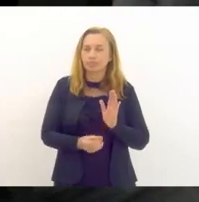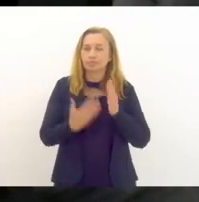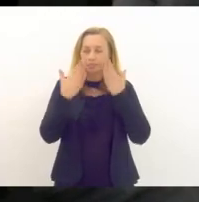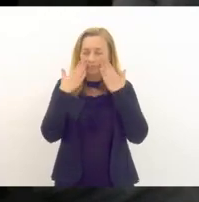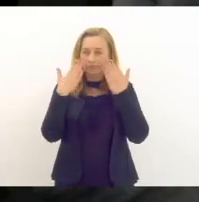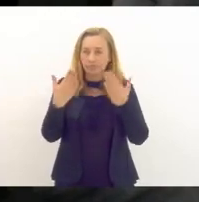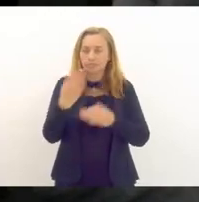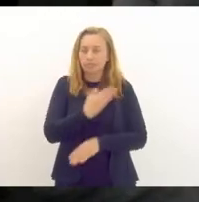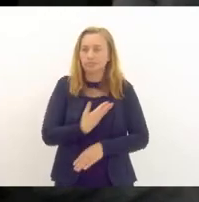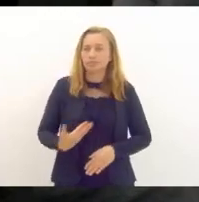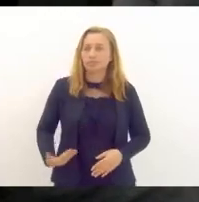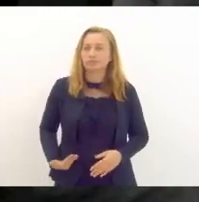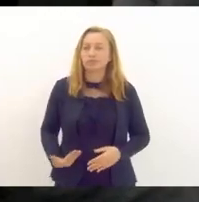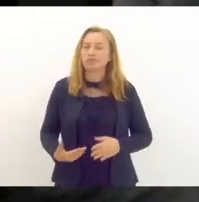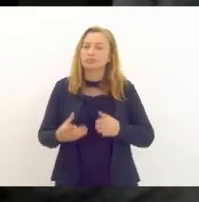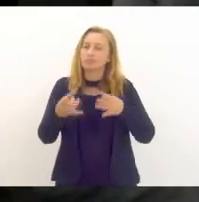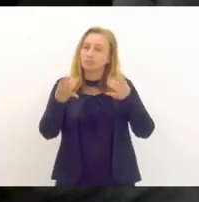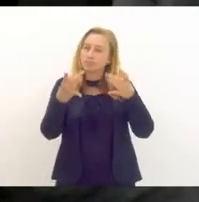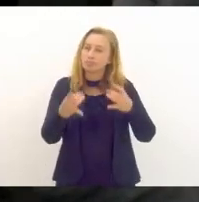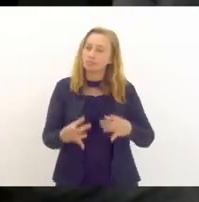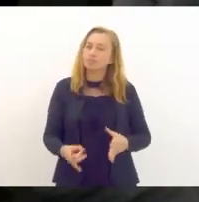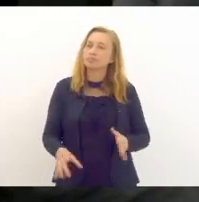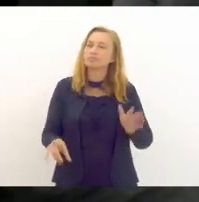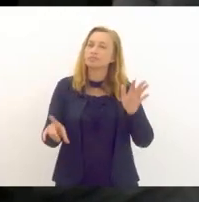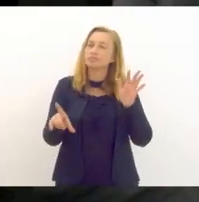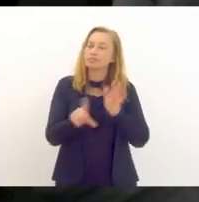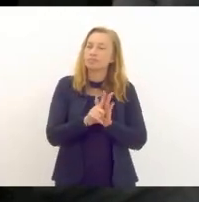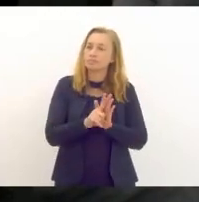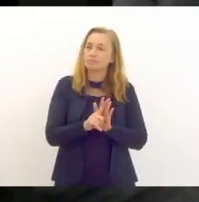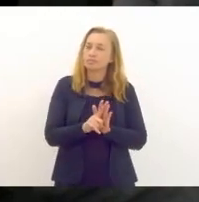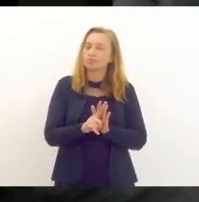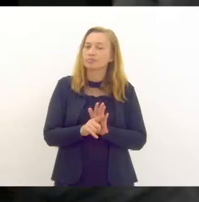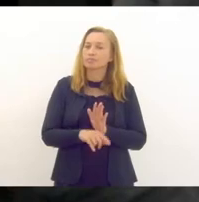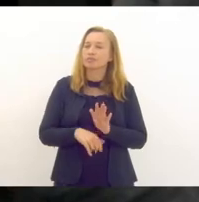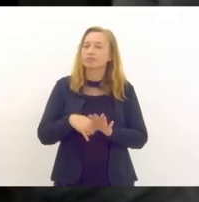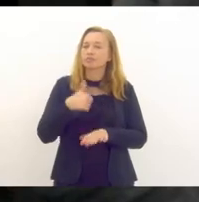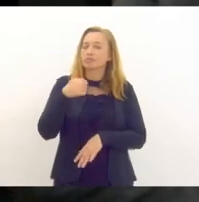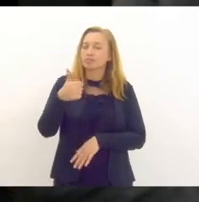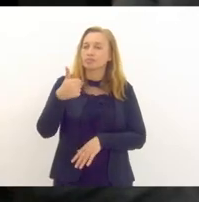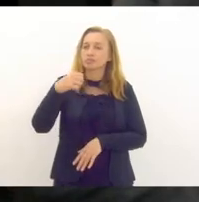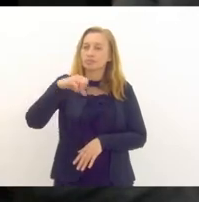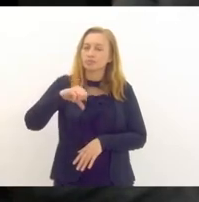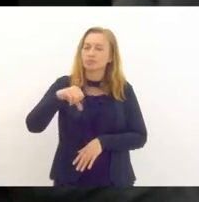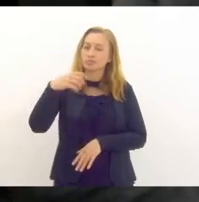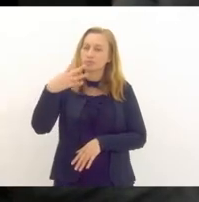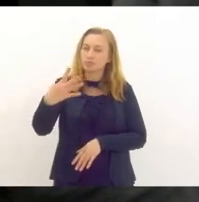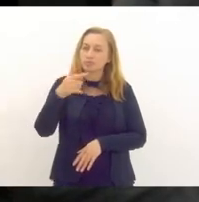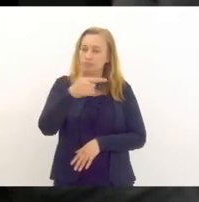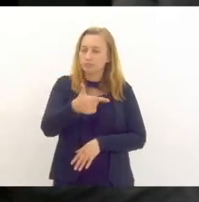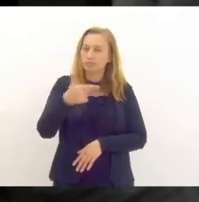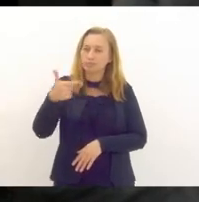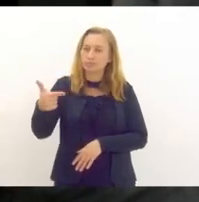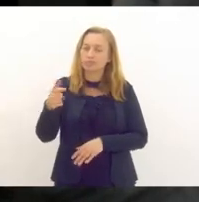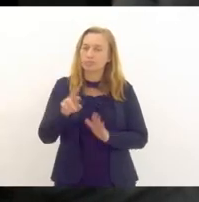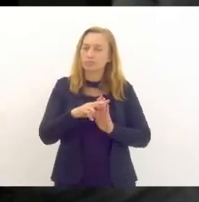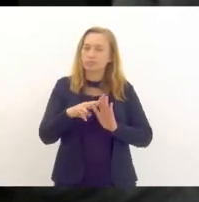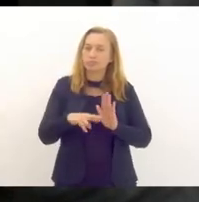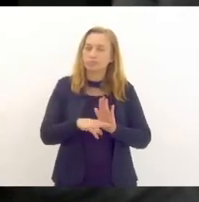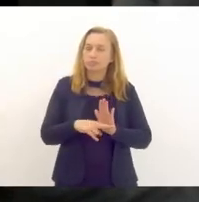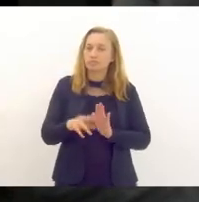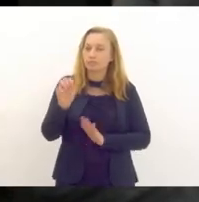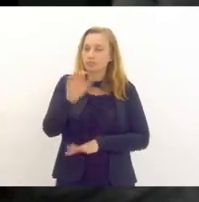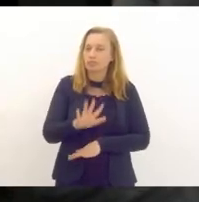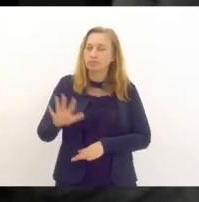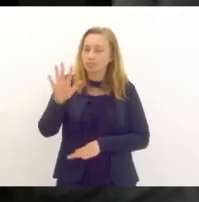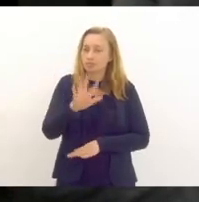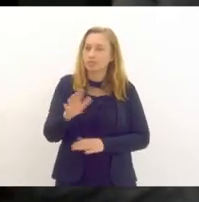respaldado na lei complementar 194 de 22 que trata de normas gerais tributárias E